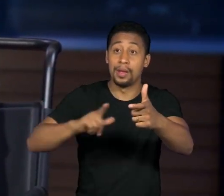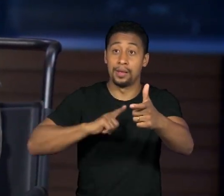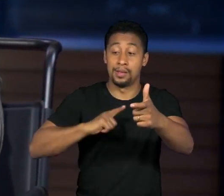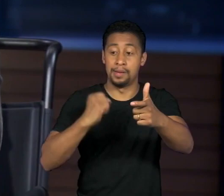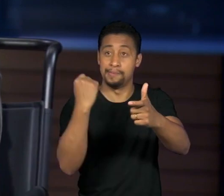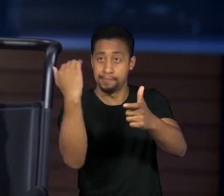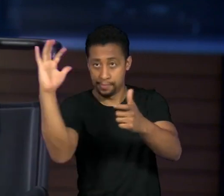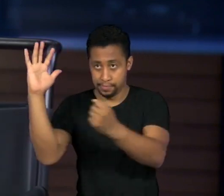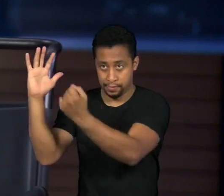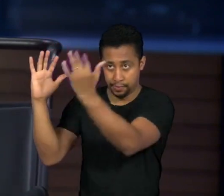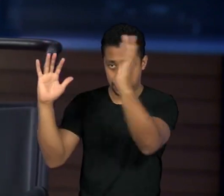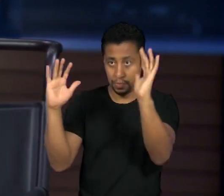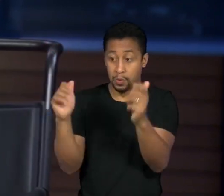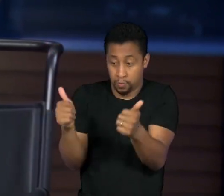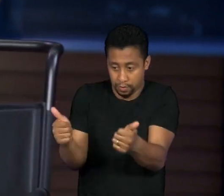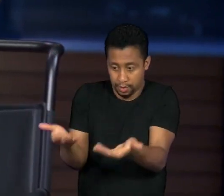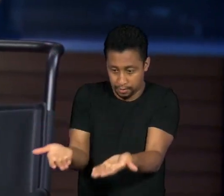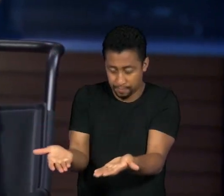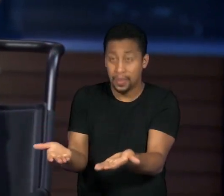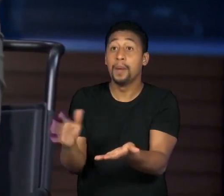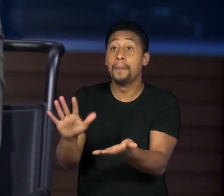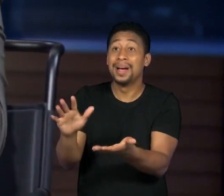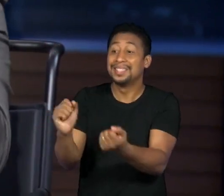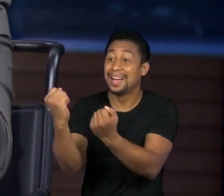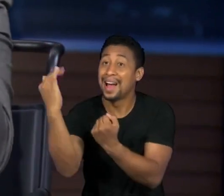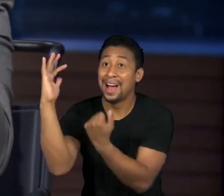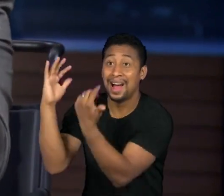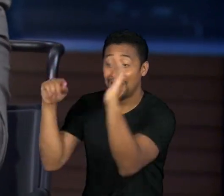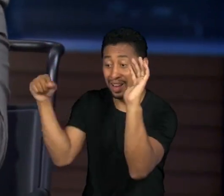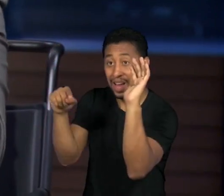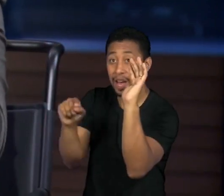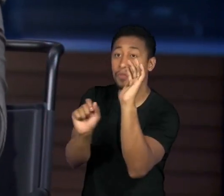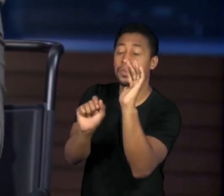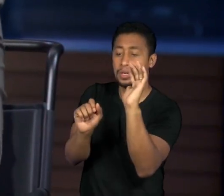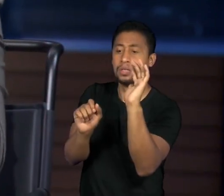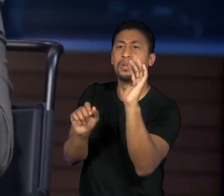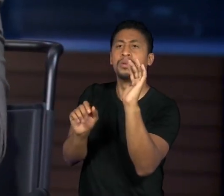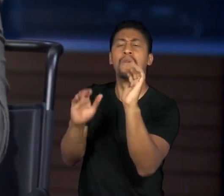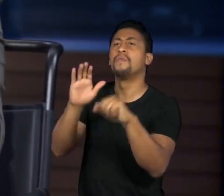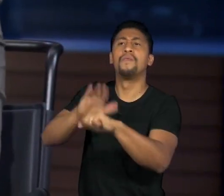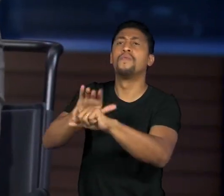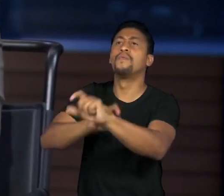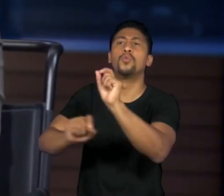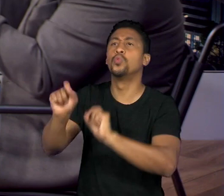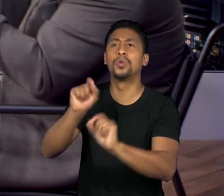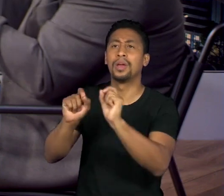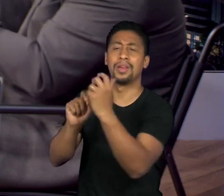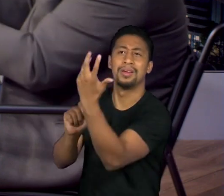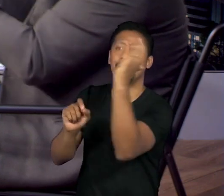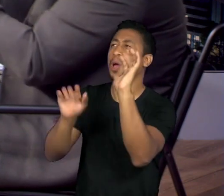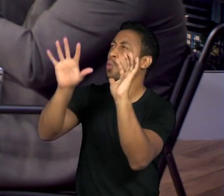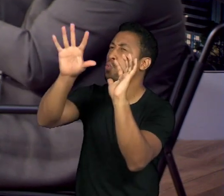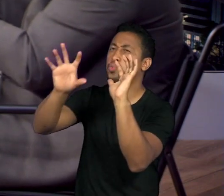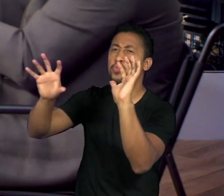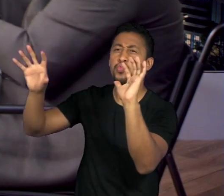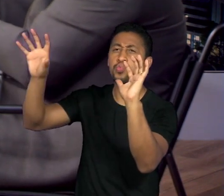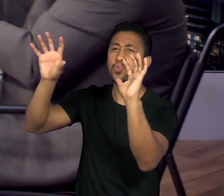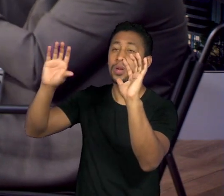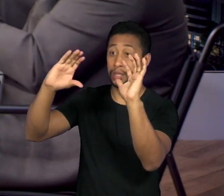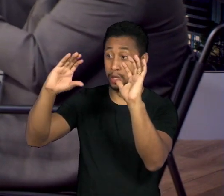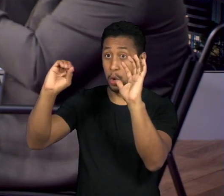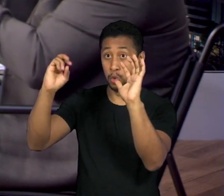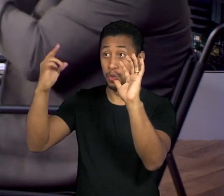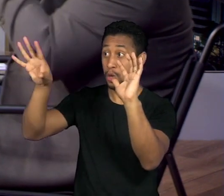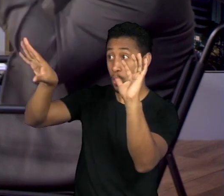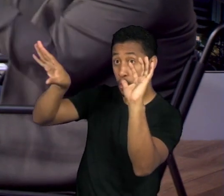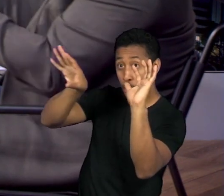serviço ambiental que essa floresta presta. O serviço ambiental que a floresta amazônica presta é global. Ela é uma bomba de